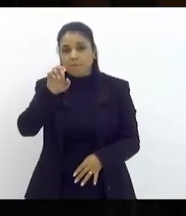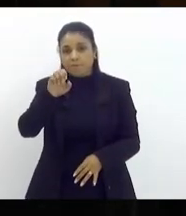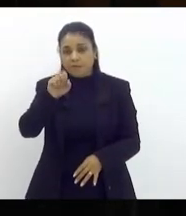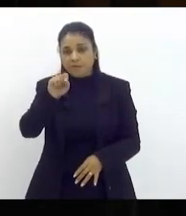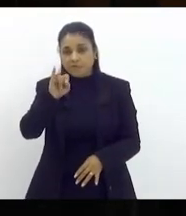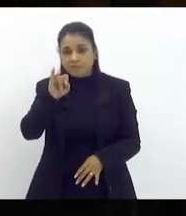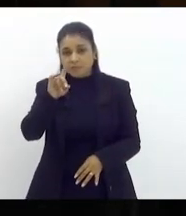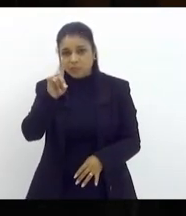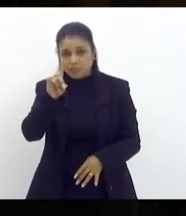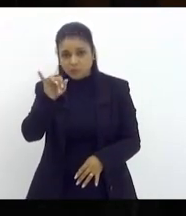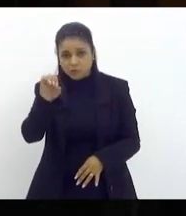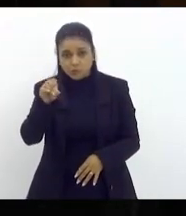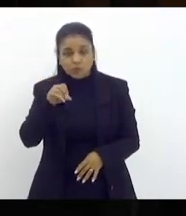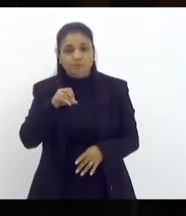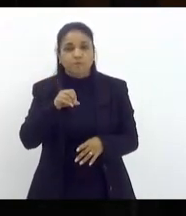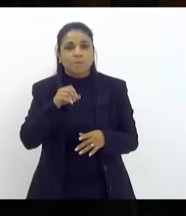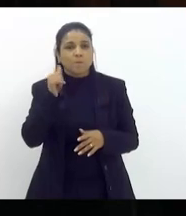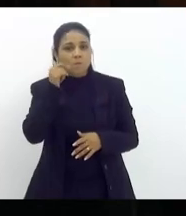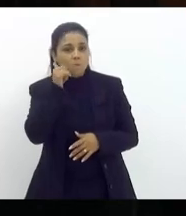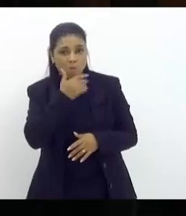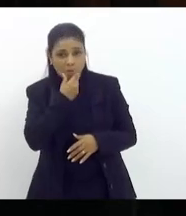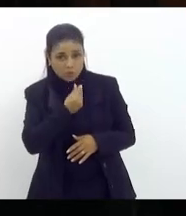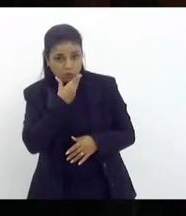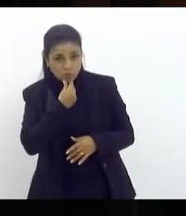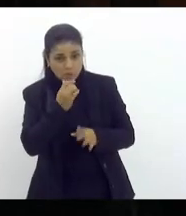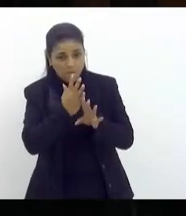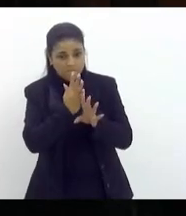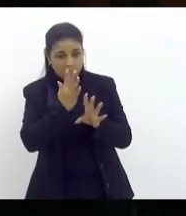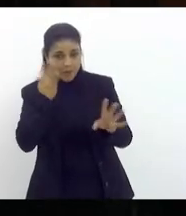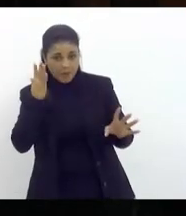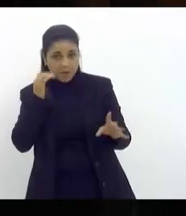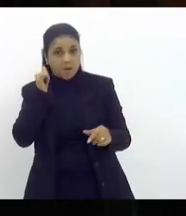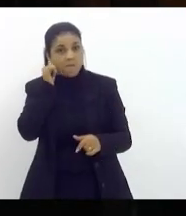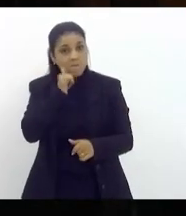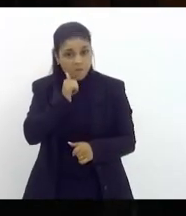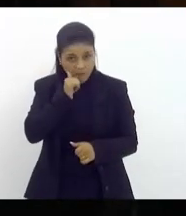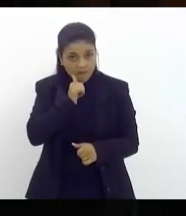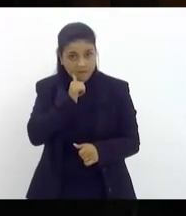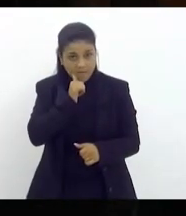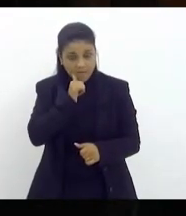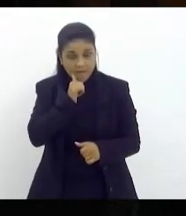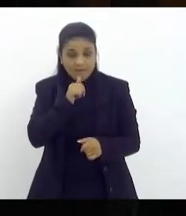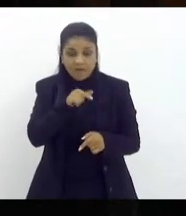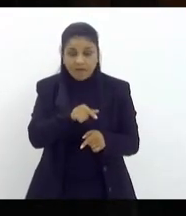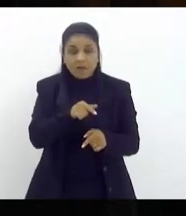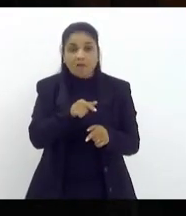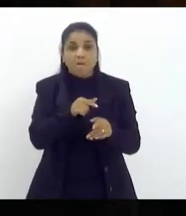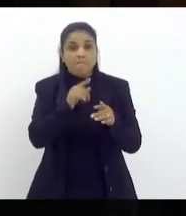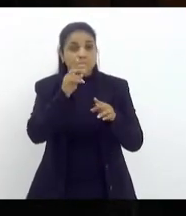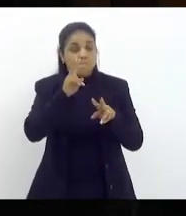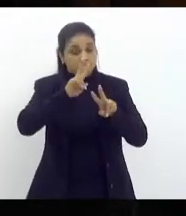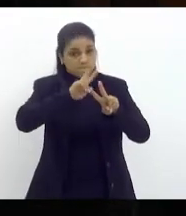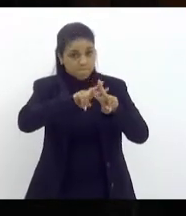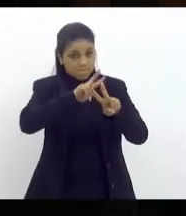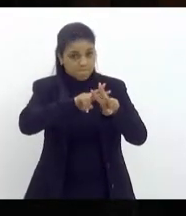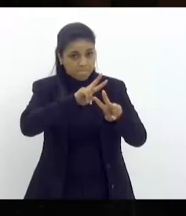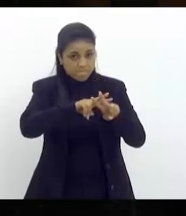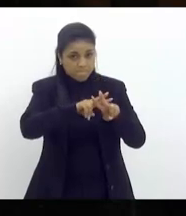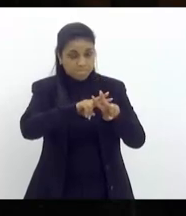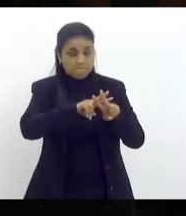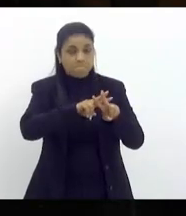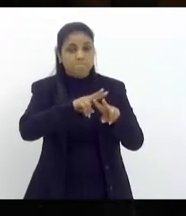estão cheias de mulheres mas a fila dos presídios femininos não tem gente para